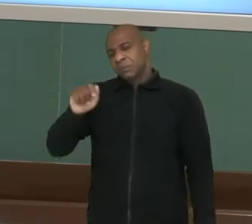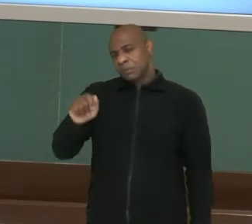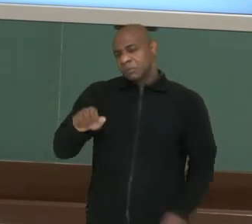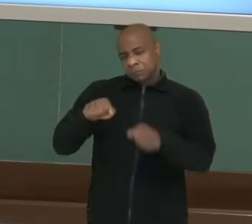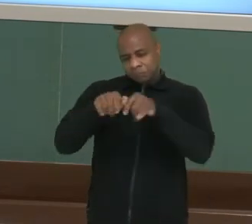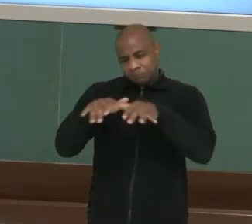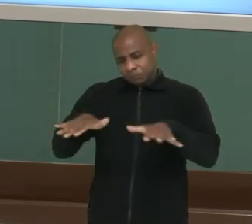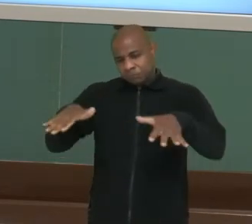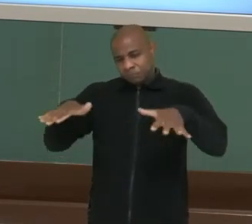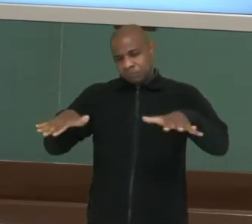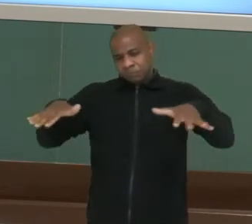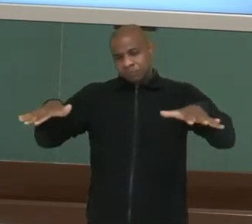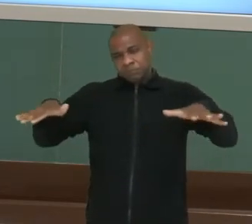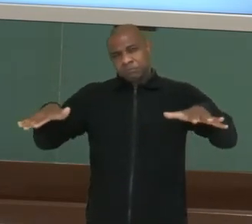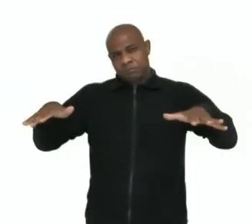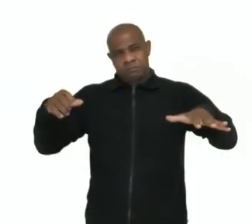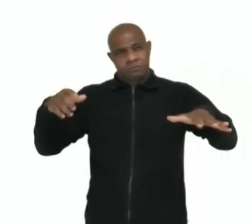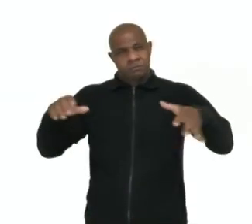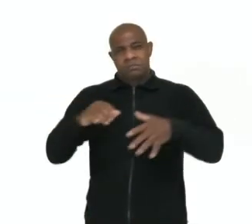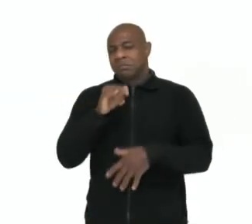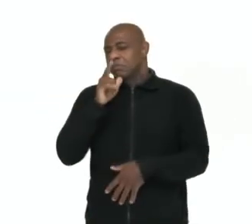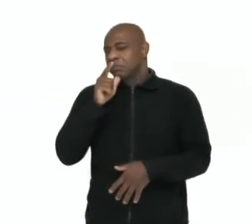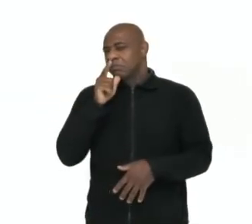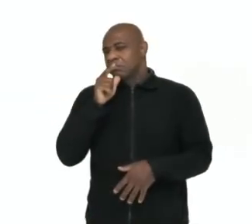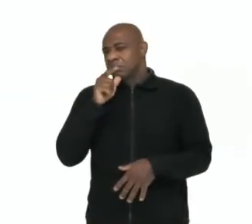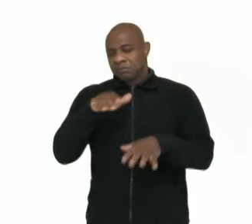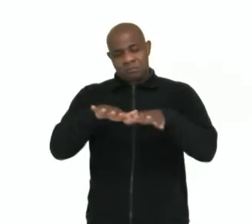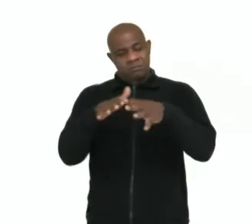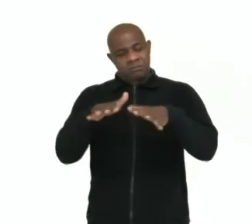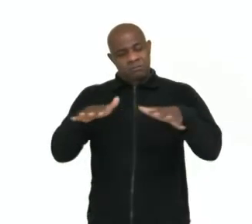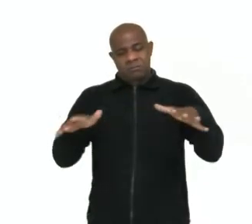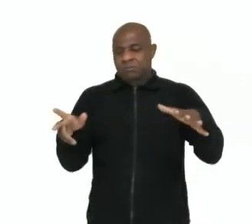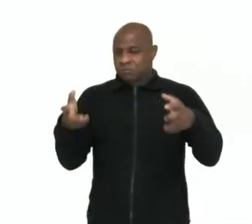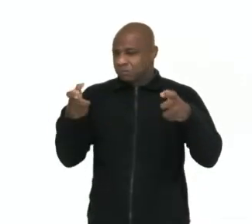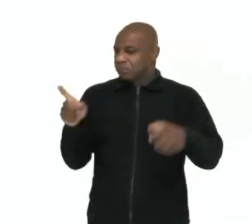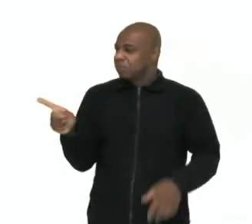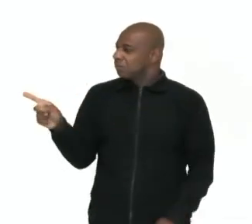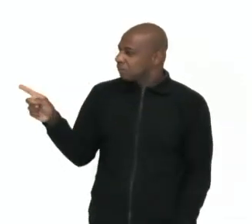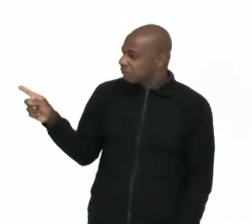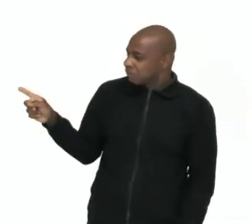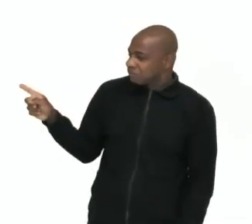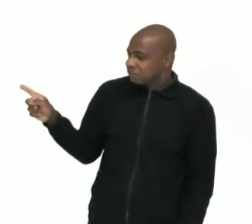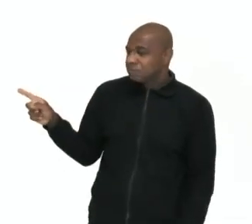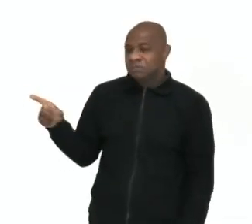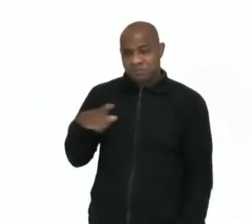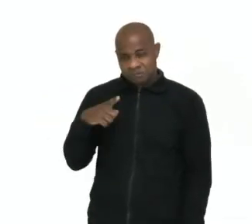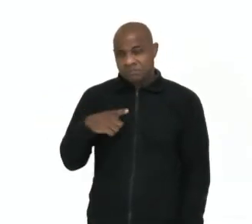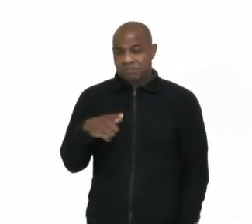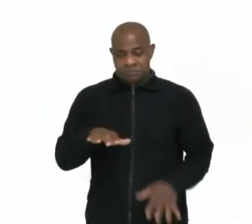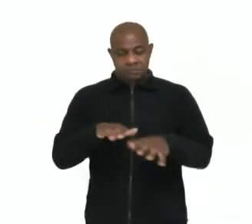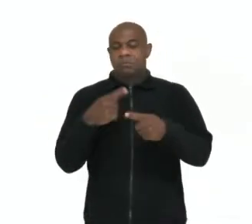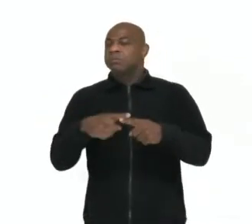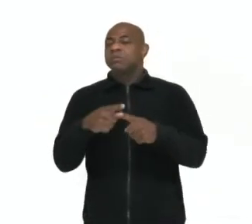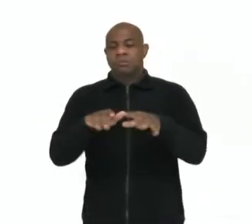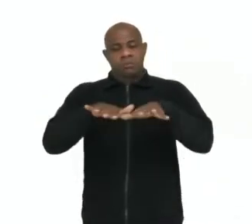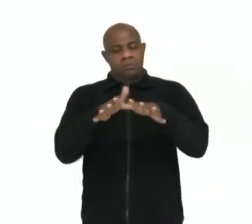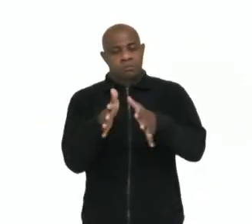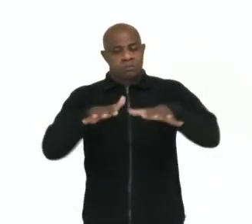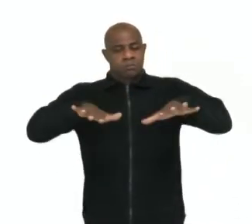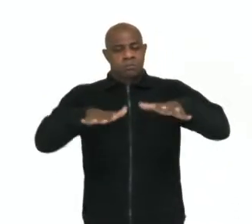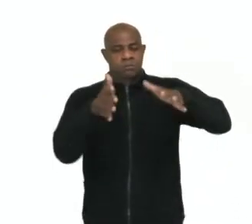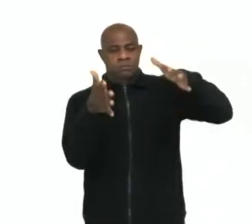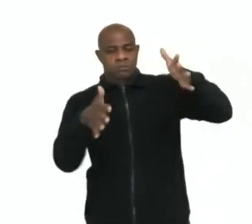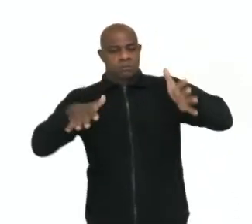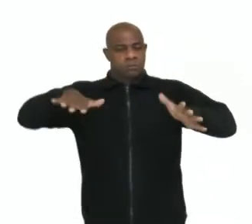de uma onda. Pessoal, repare a onda do mar. Galera, a onda do mar ela é provocada pelo vento. O vento ele vai perturbando